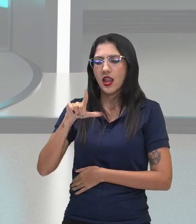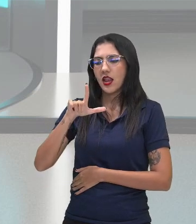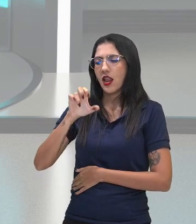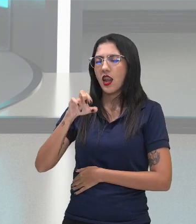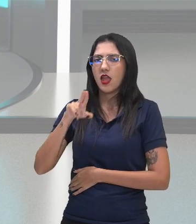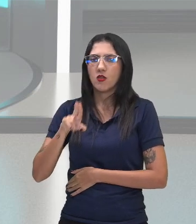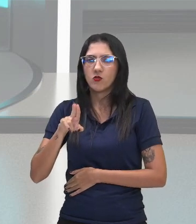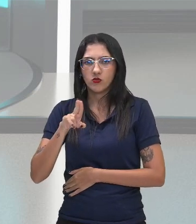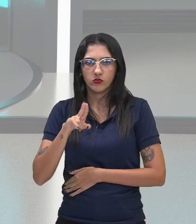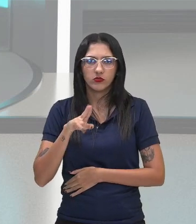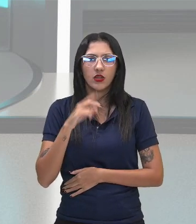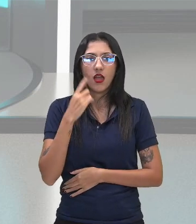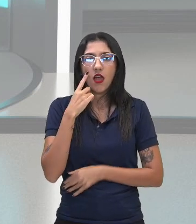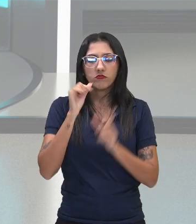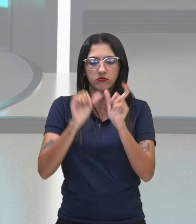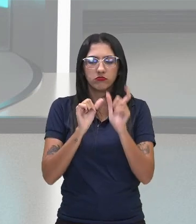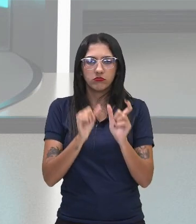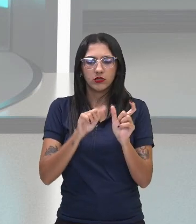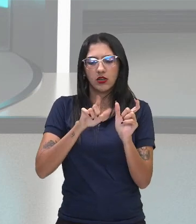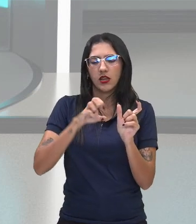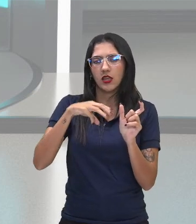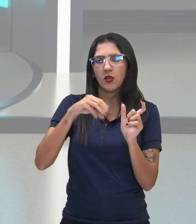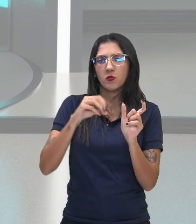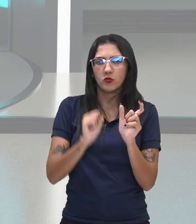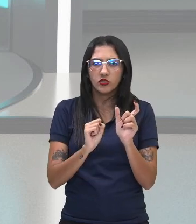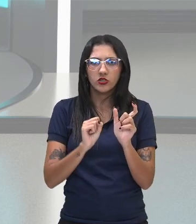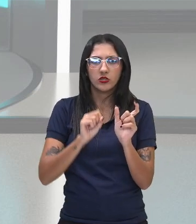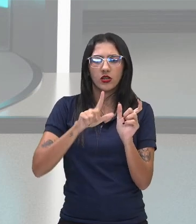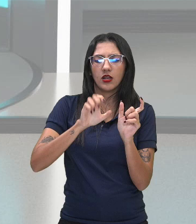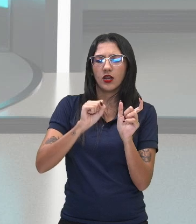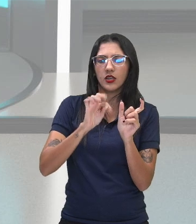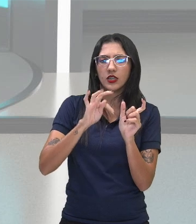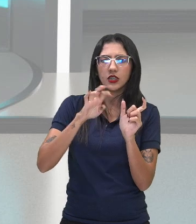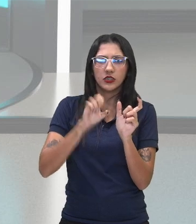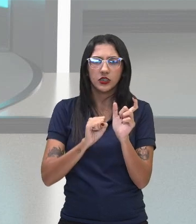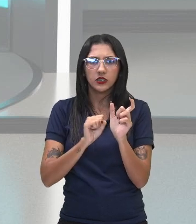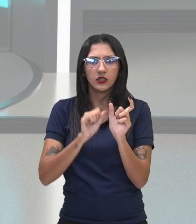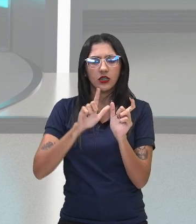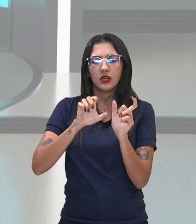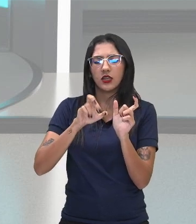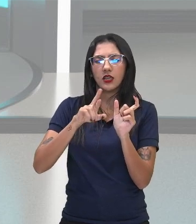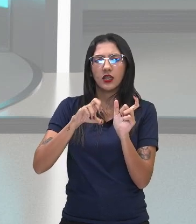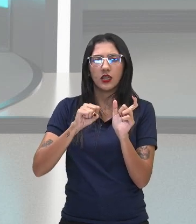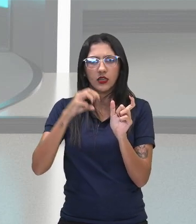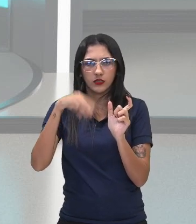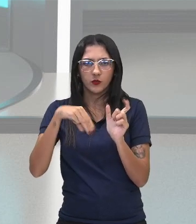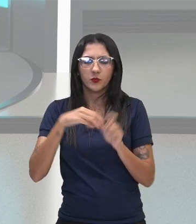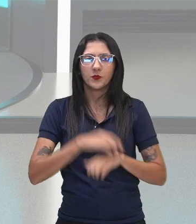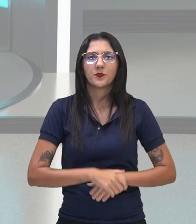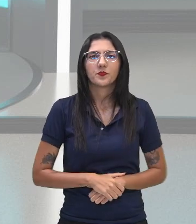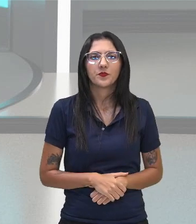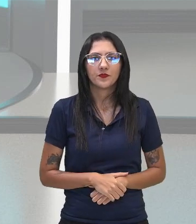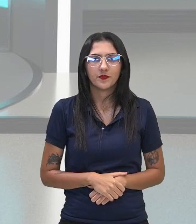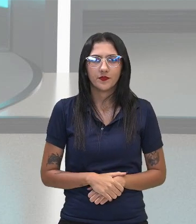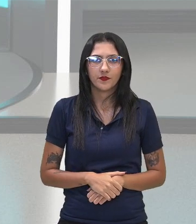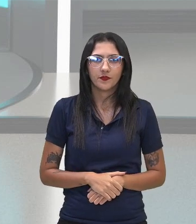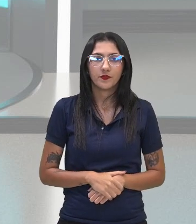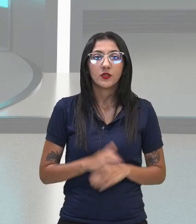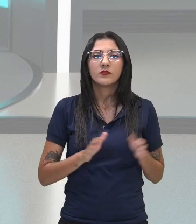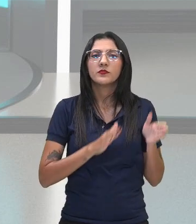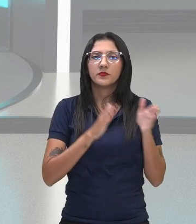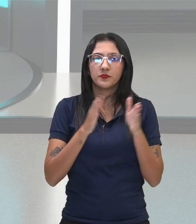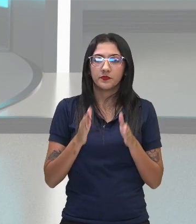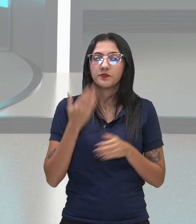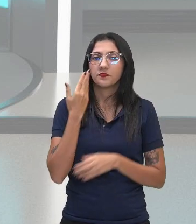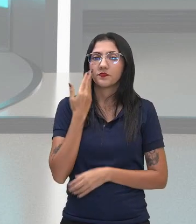e eles leram. Ok? E vamos ver, então, o pretérito imperfeito do indicativo.